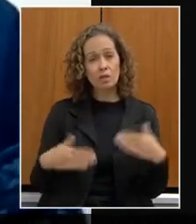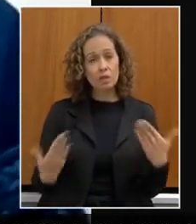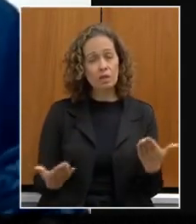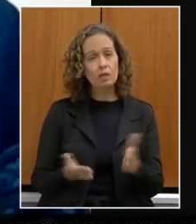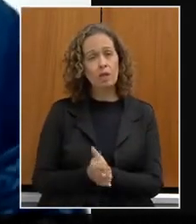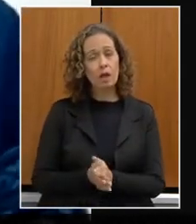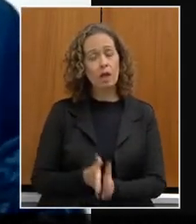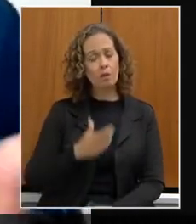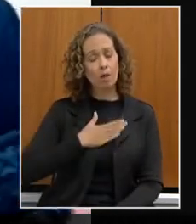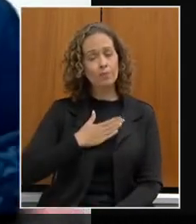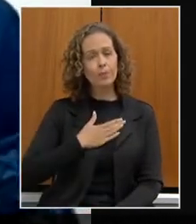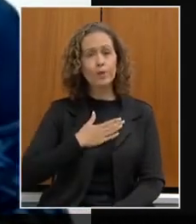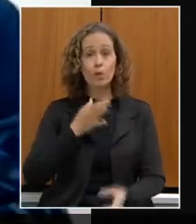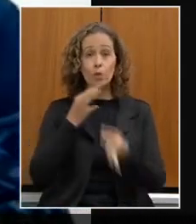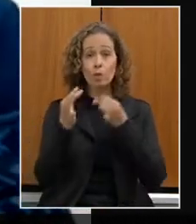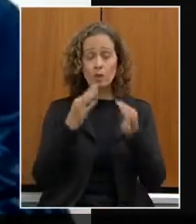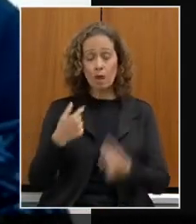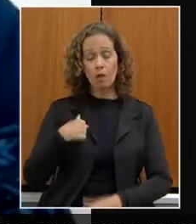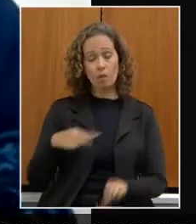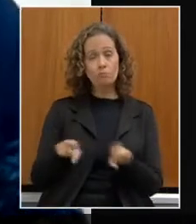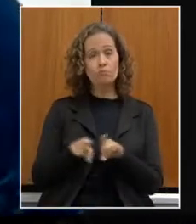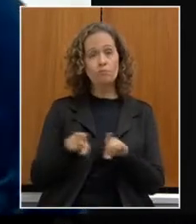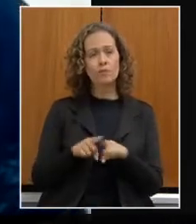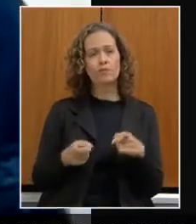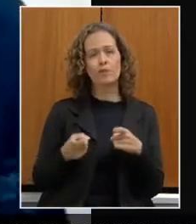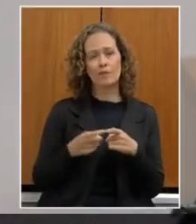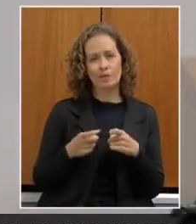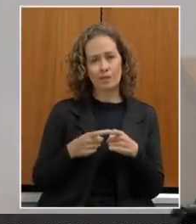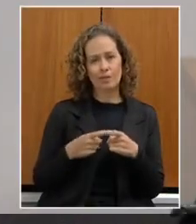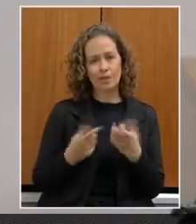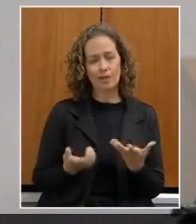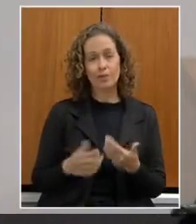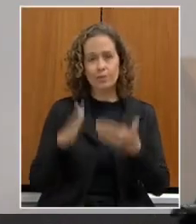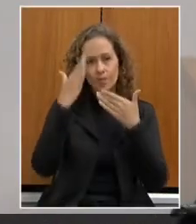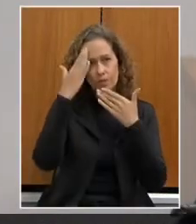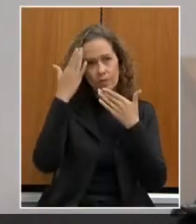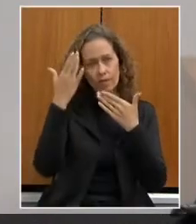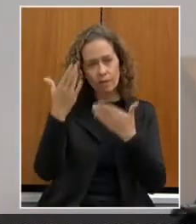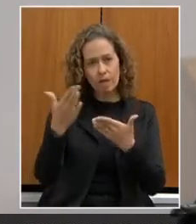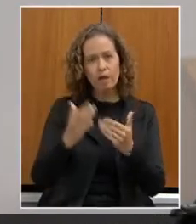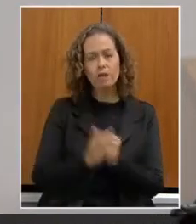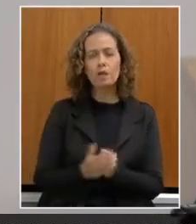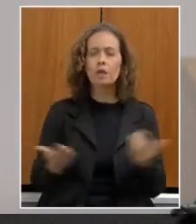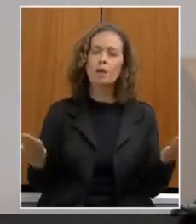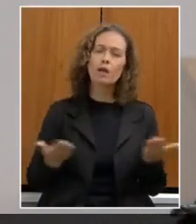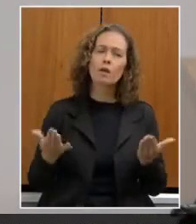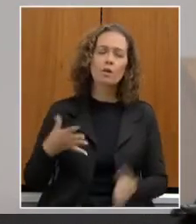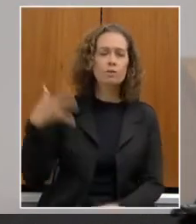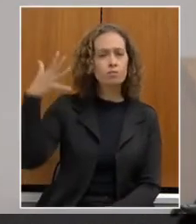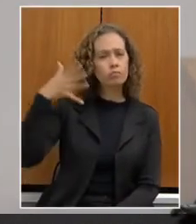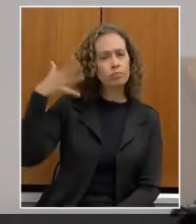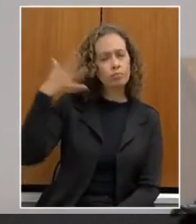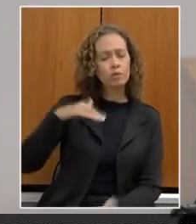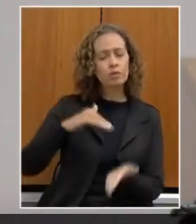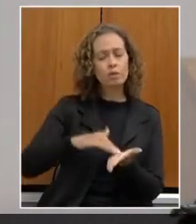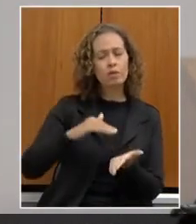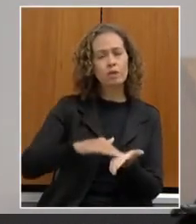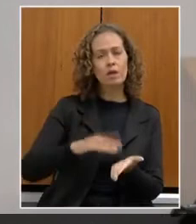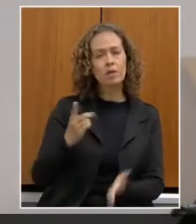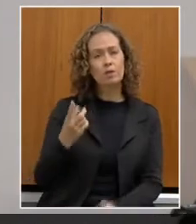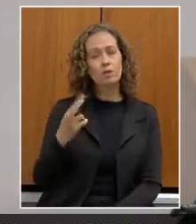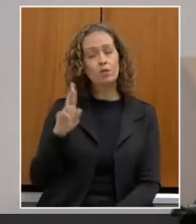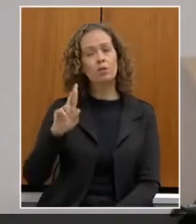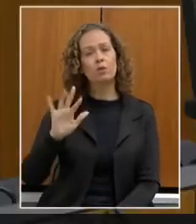posição como médico também como vossa excelência Muito obrigado doutor Eli eu passo a palavra ao secretário doutor Fábio